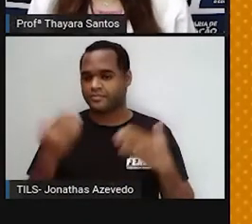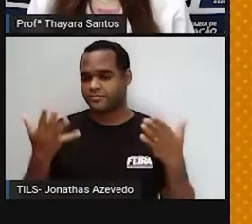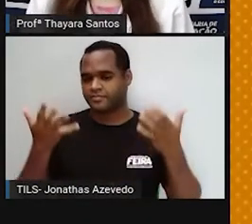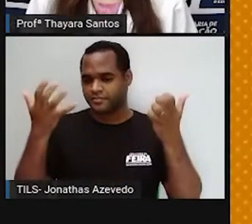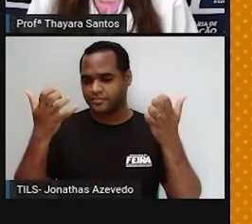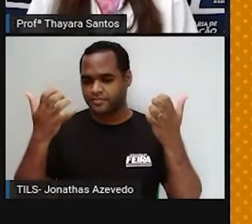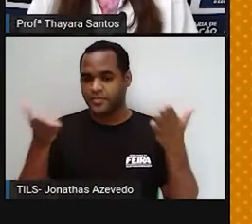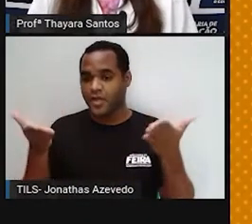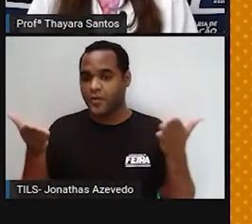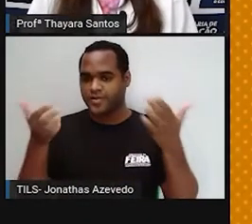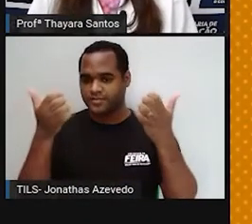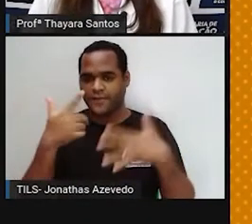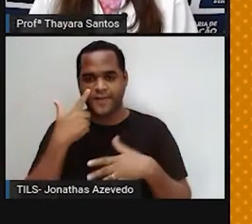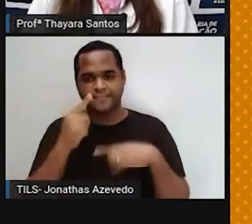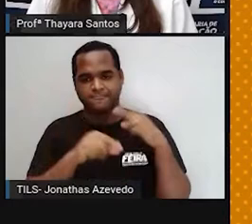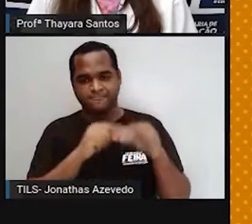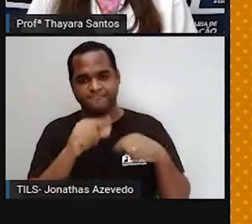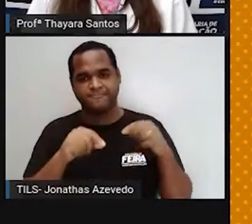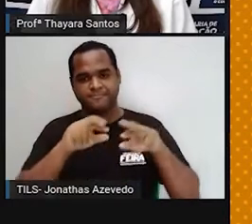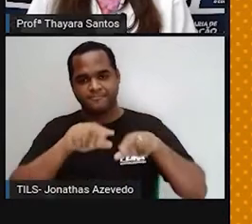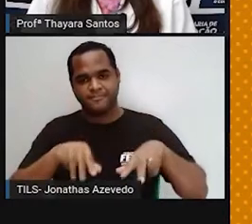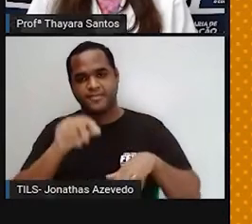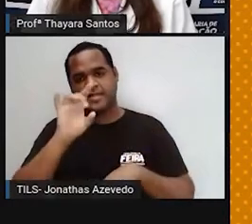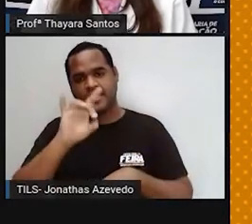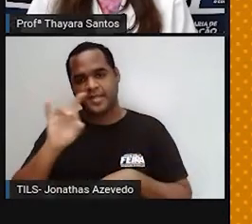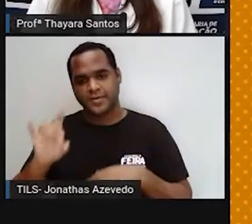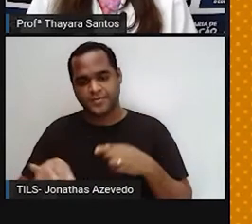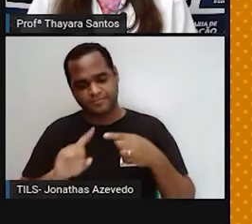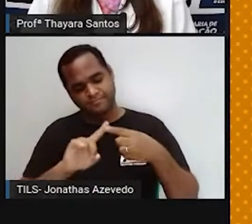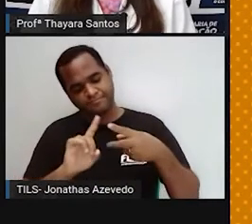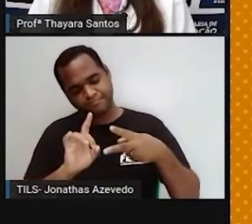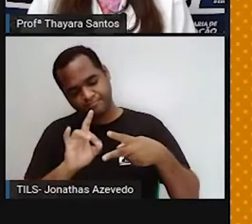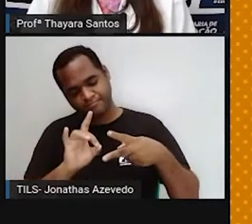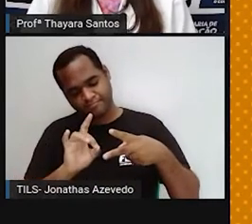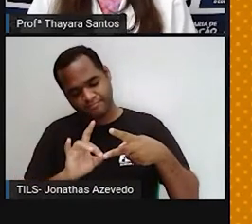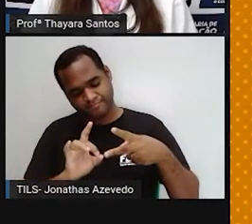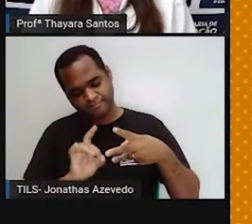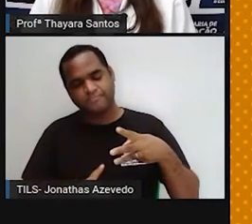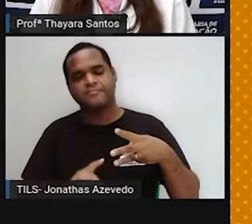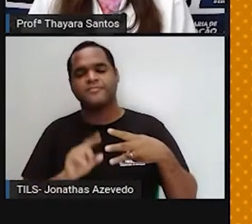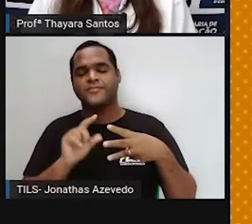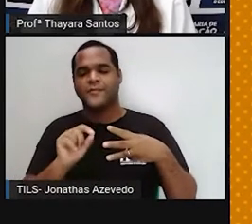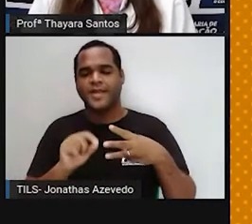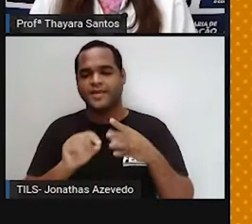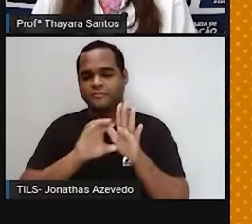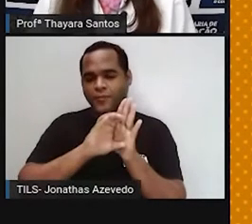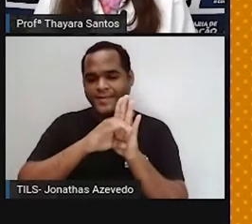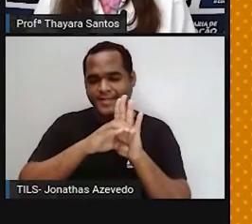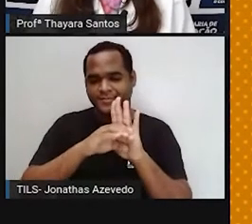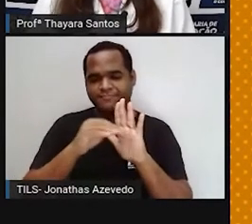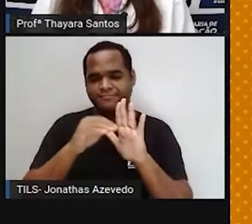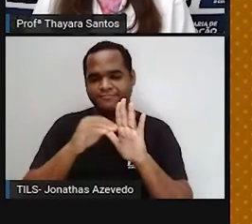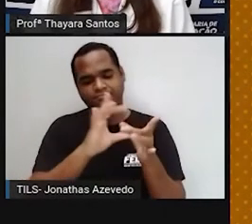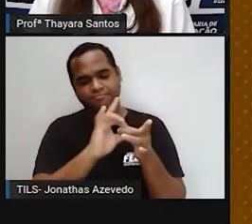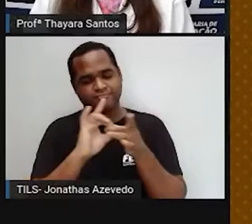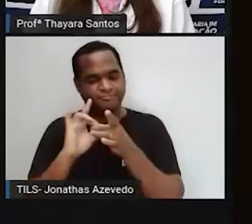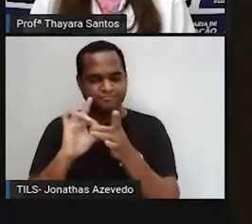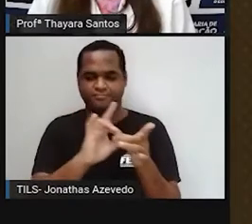Agora, a gente vai ver detalhadamente cada um desses três conceitos. E esses três conceitos estão muito relacionados.